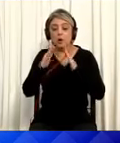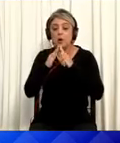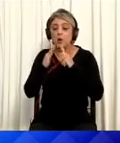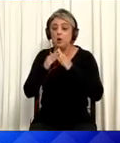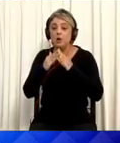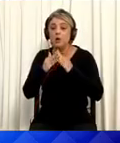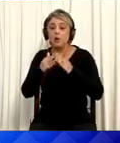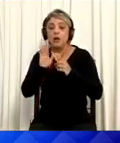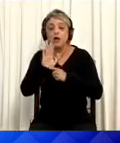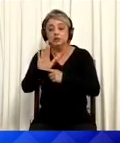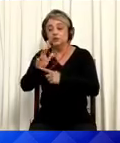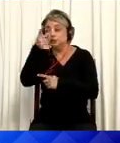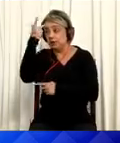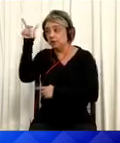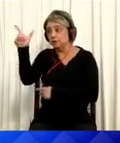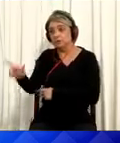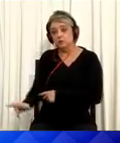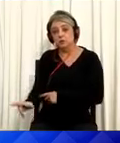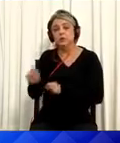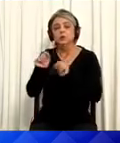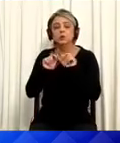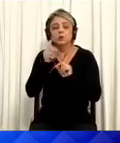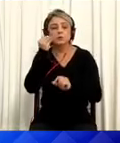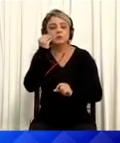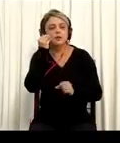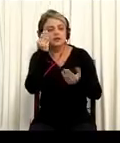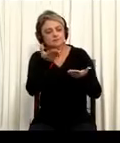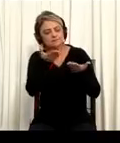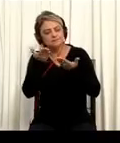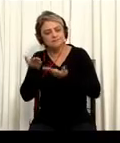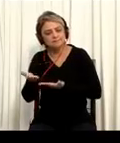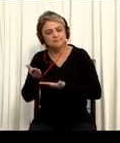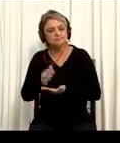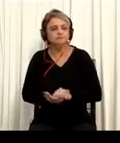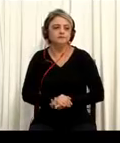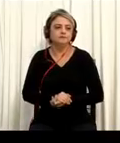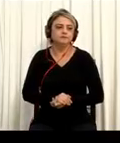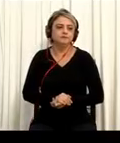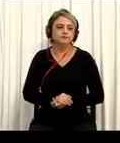ajudar o próximo. Eu queria que você contasse um pouco sobre sua experiência.